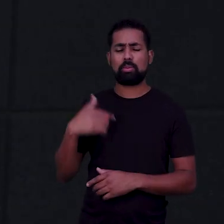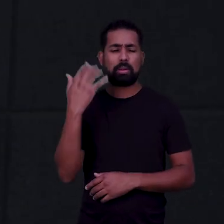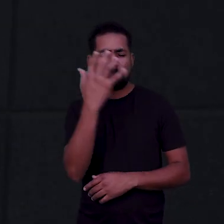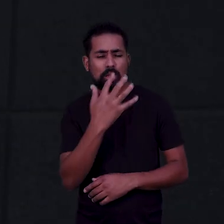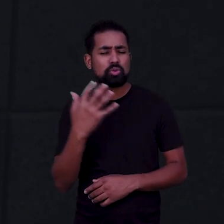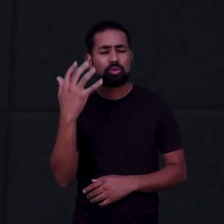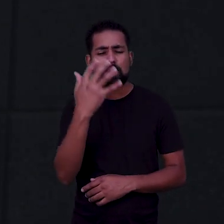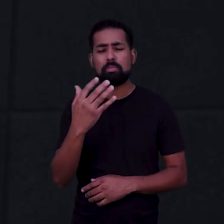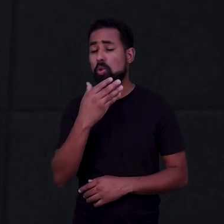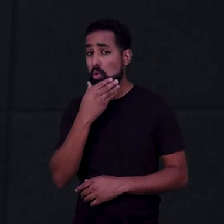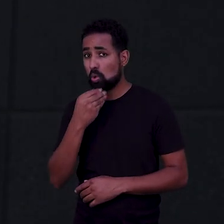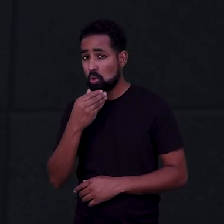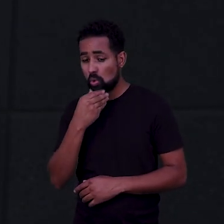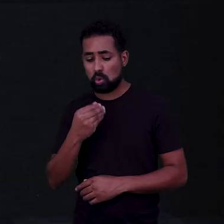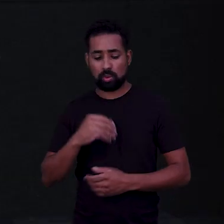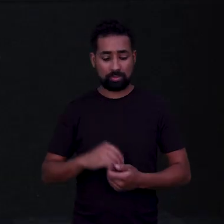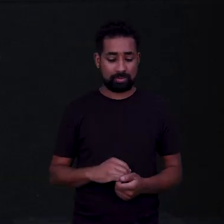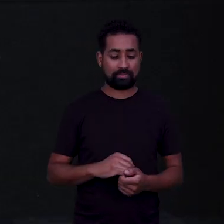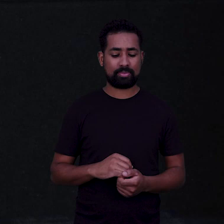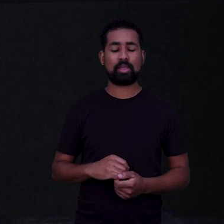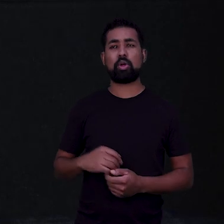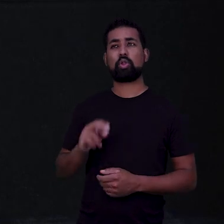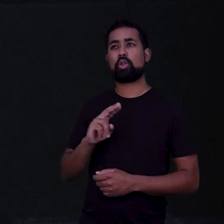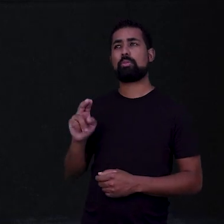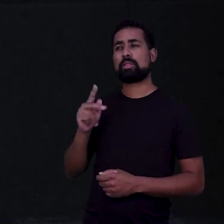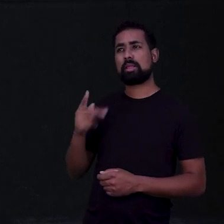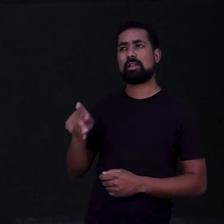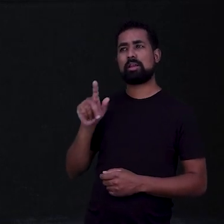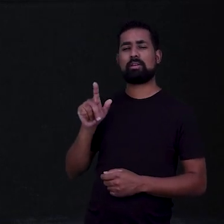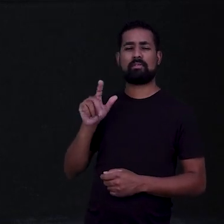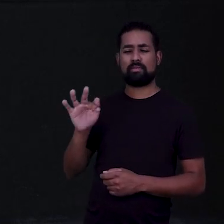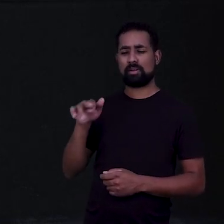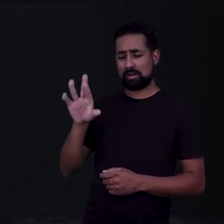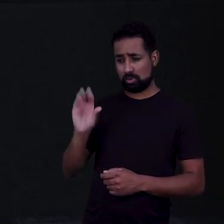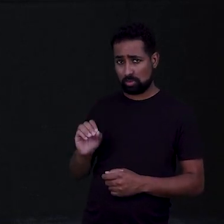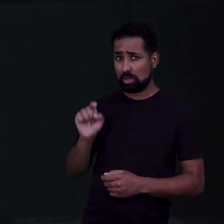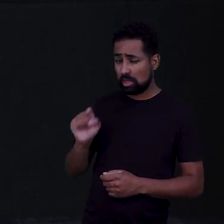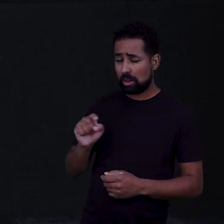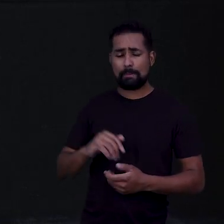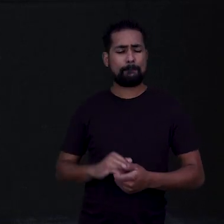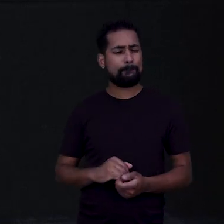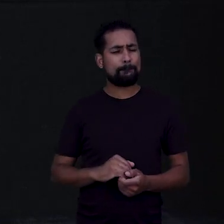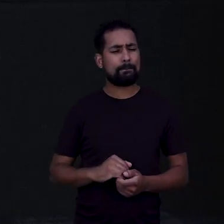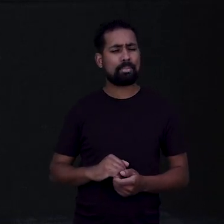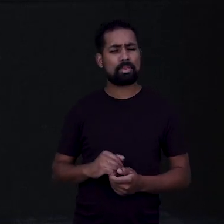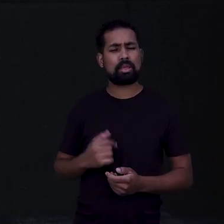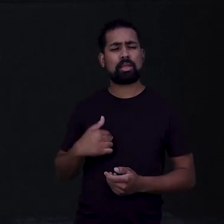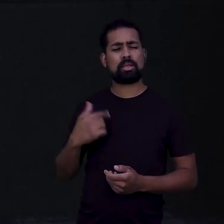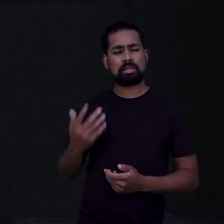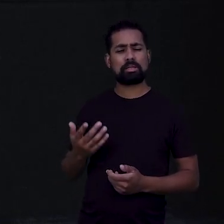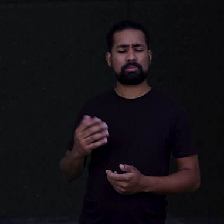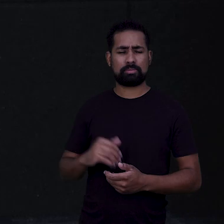me apaixono por um rapaz, meu grande amor, Fernandes. Aí,